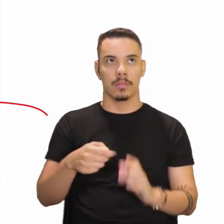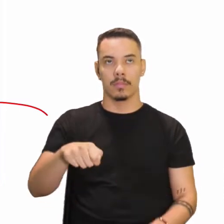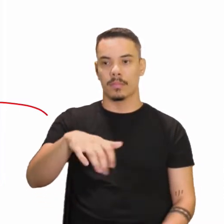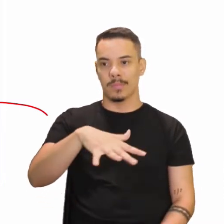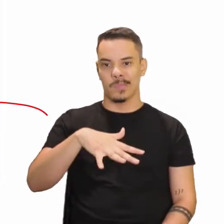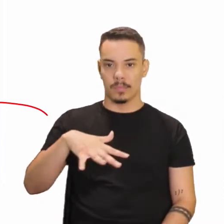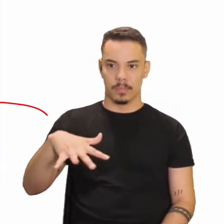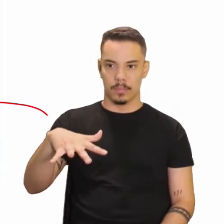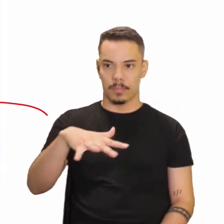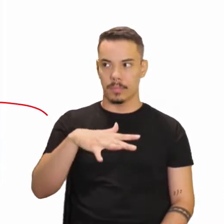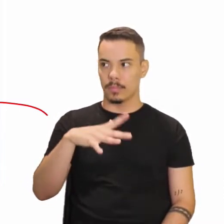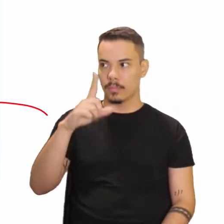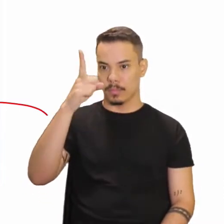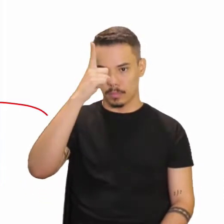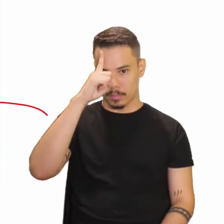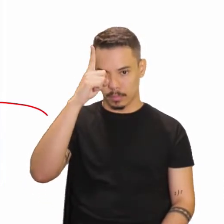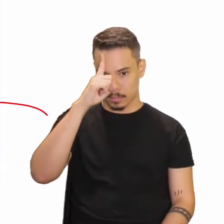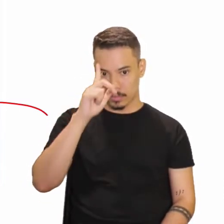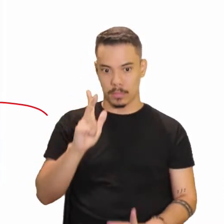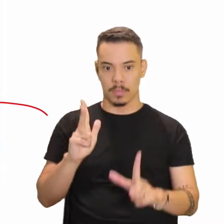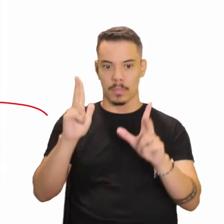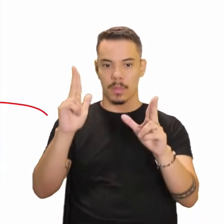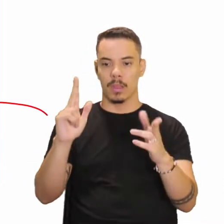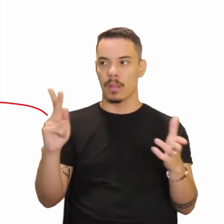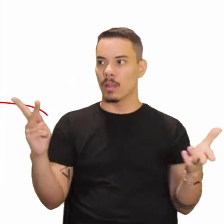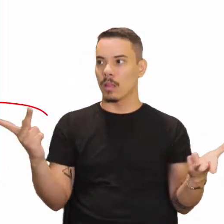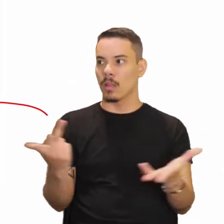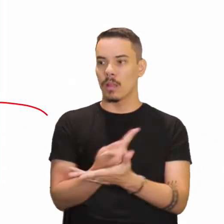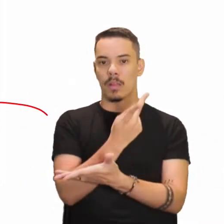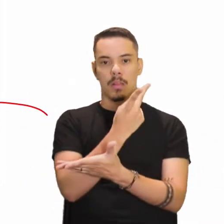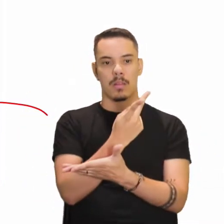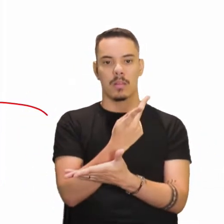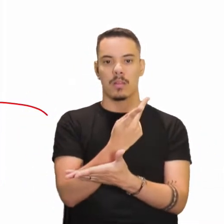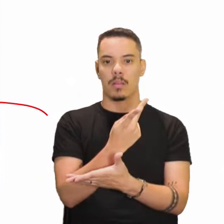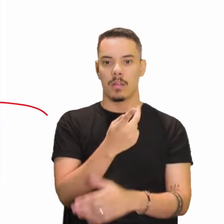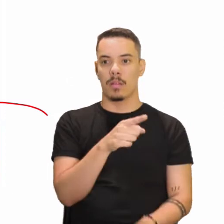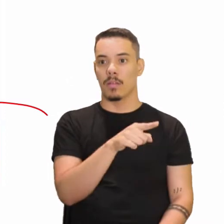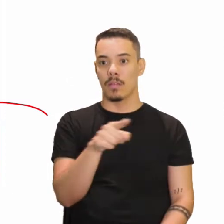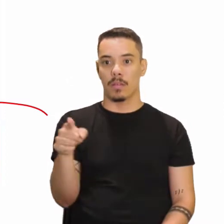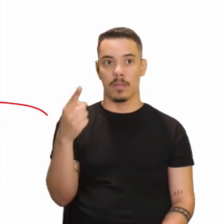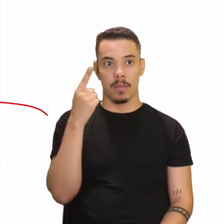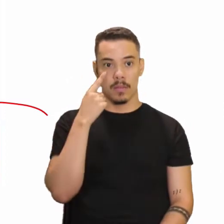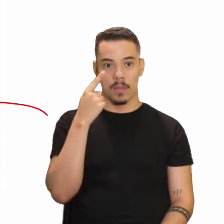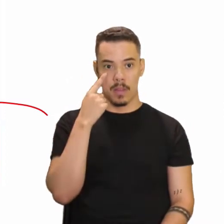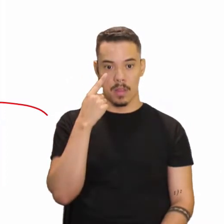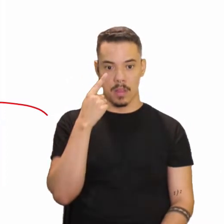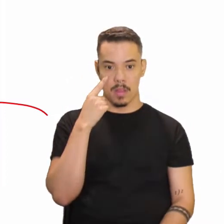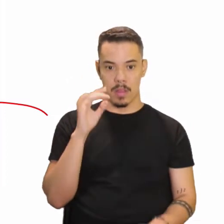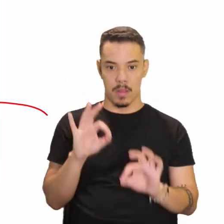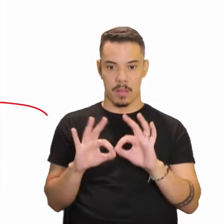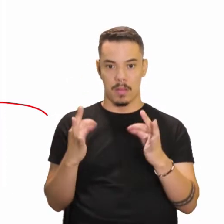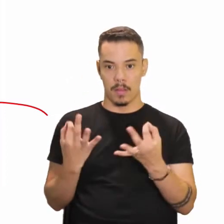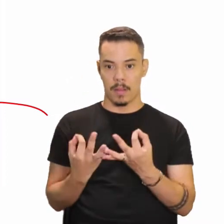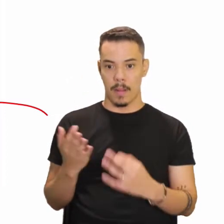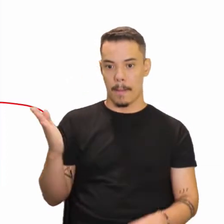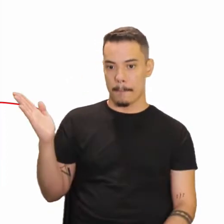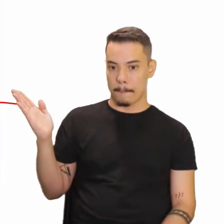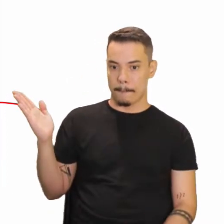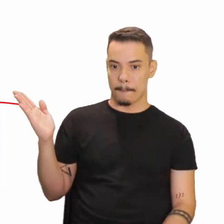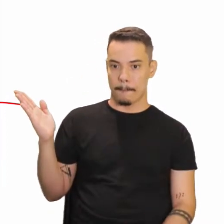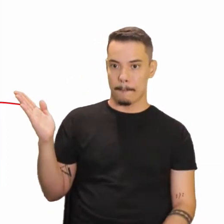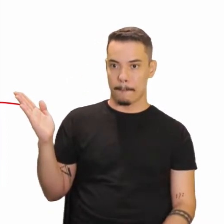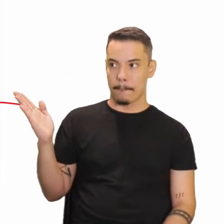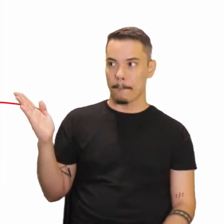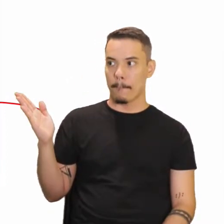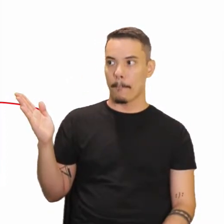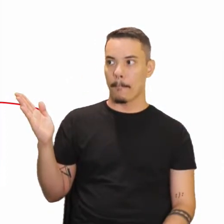do cotidiano como aconteceu com essa chave que você vê está vendo aí dessa família pode